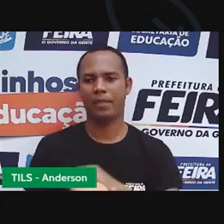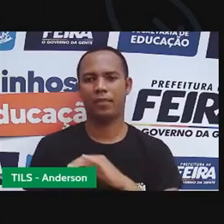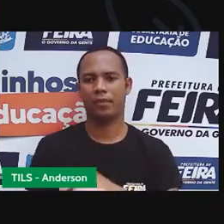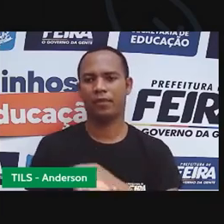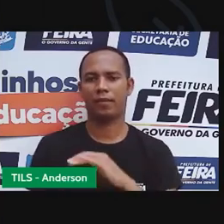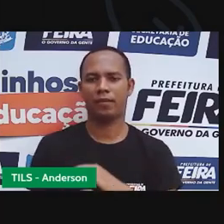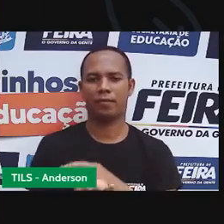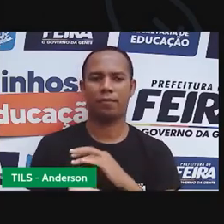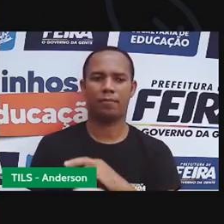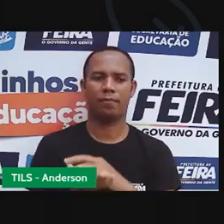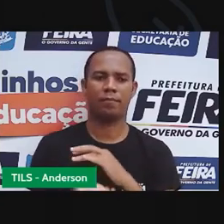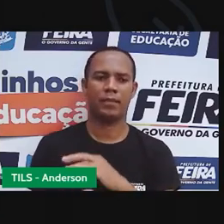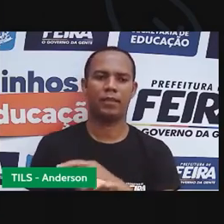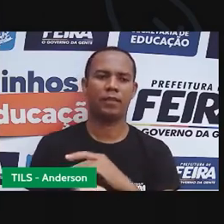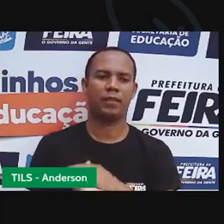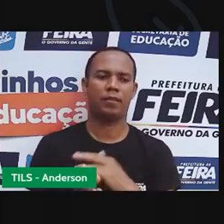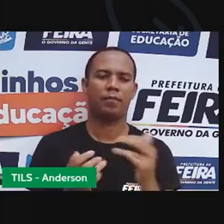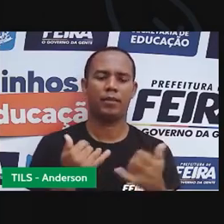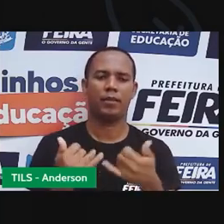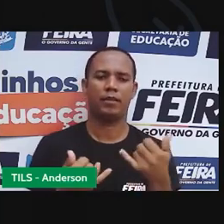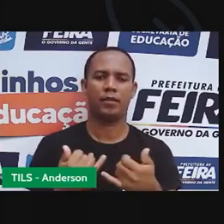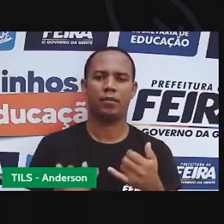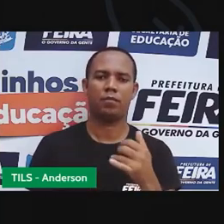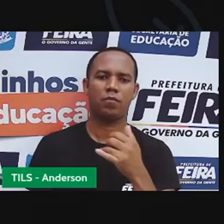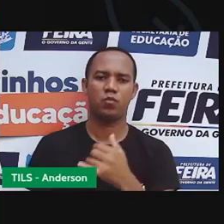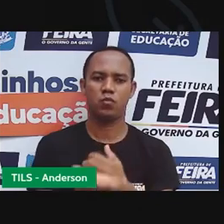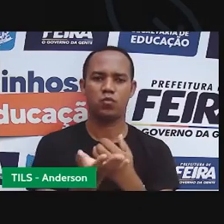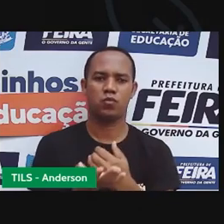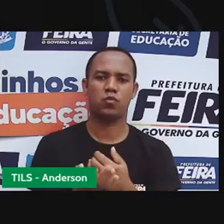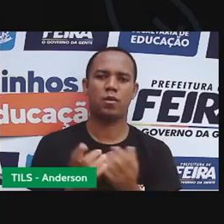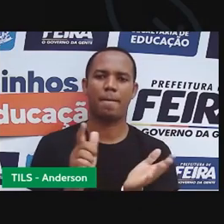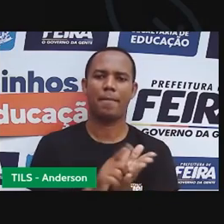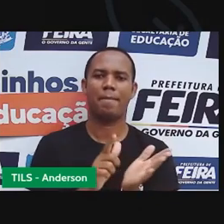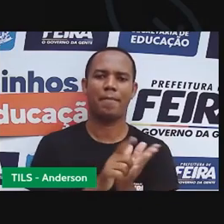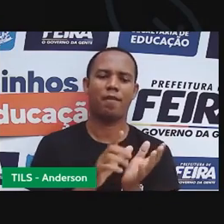prática, essa é uma peteca de jornal.